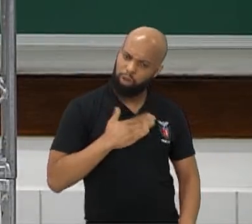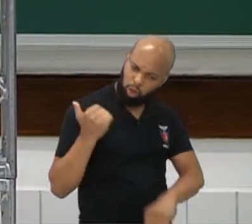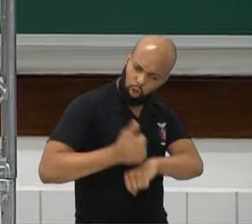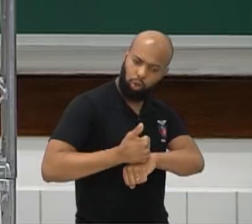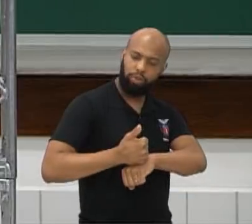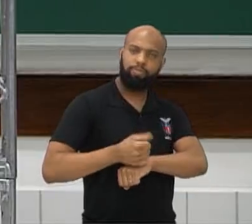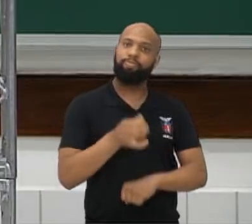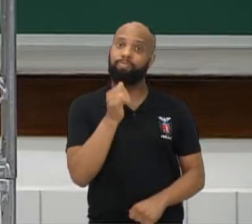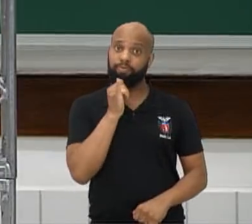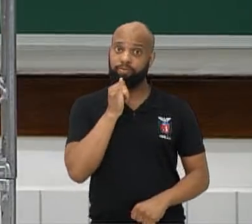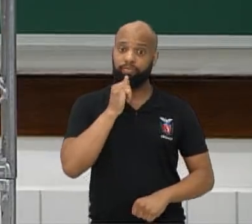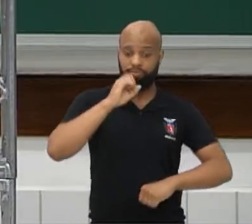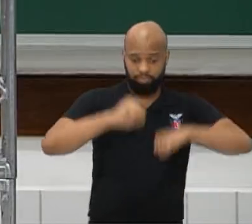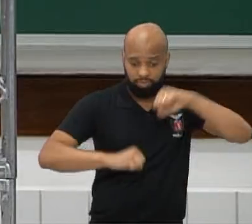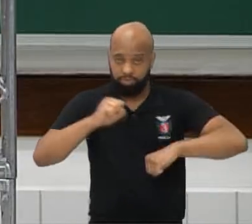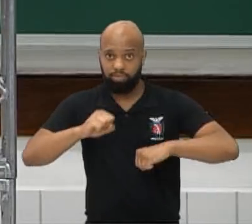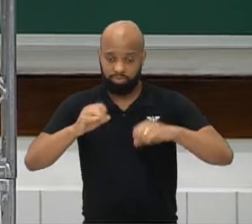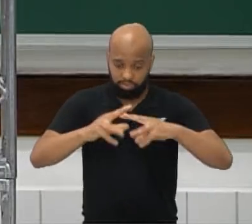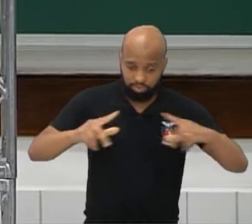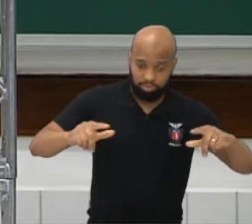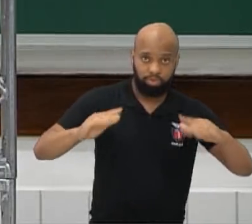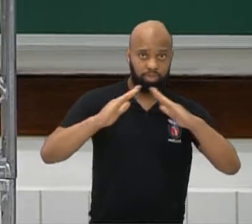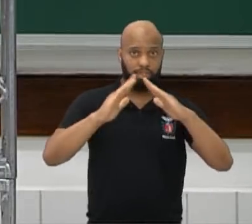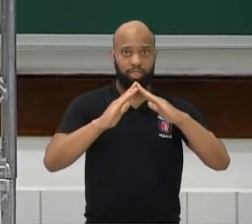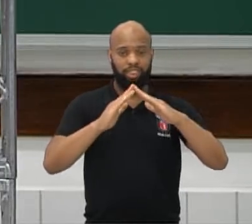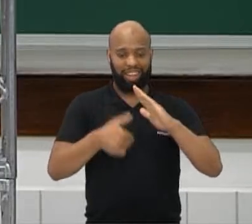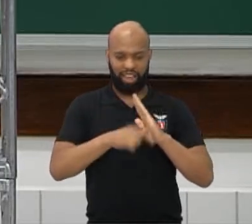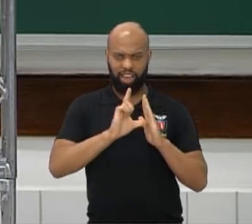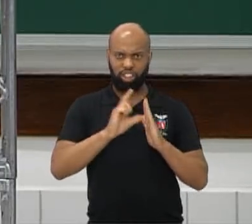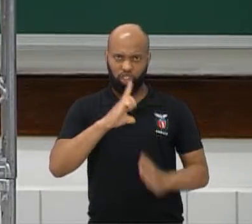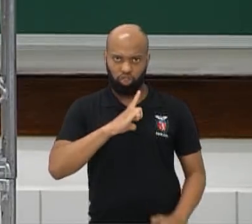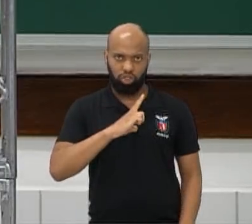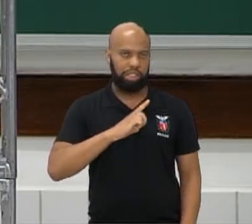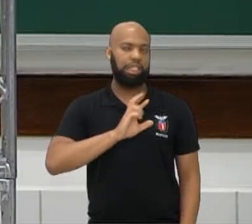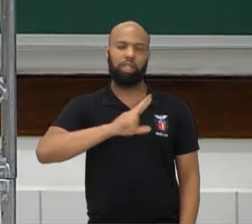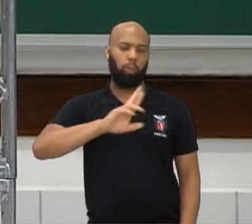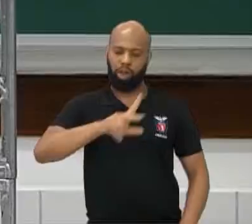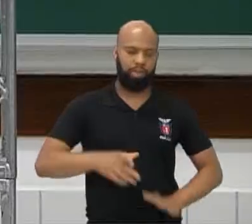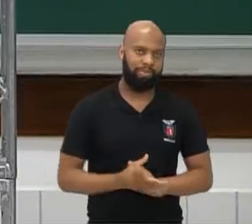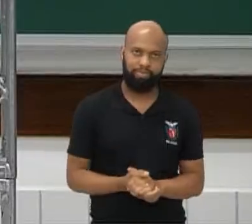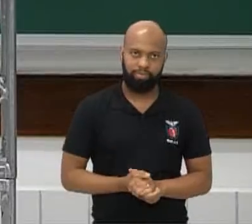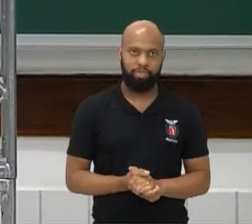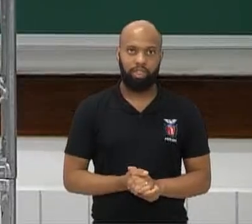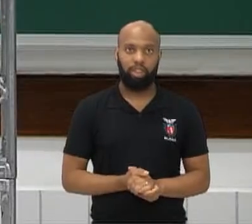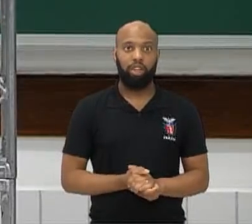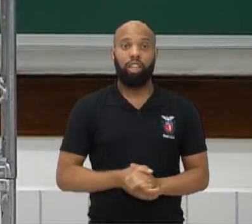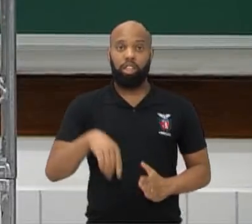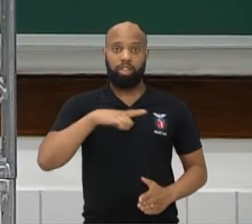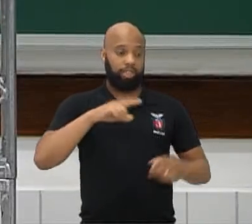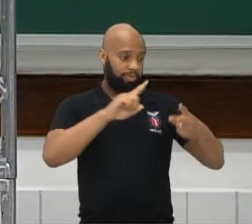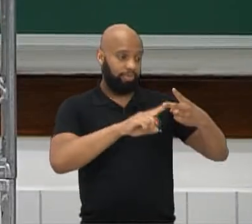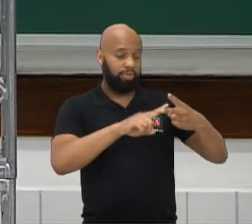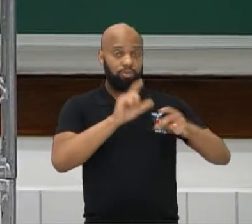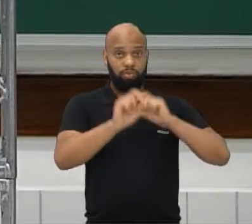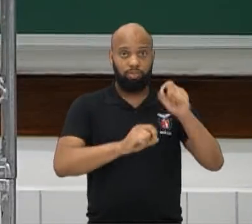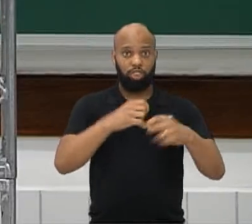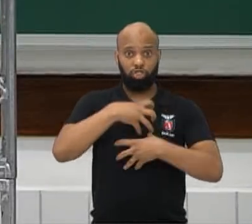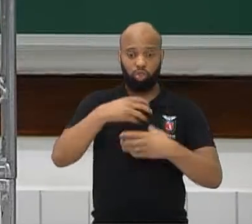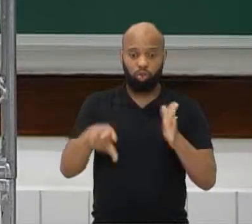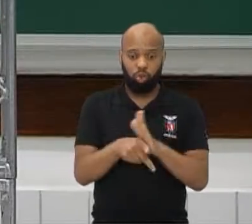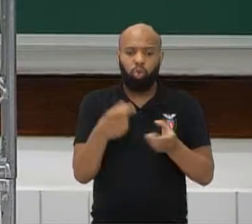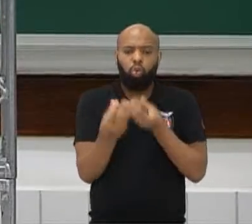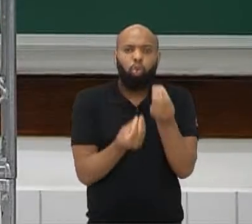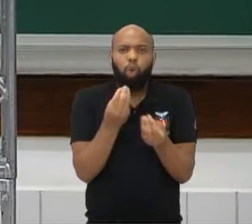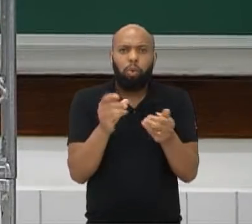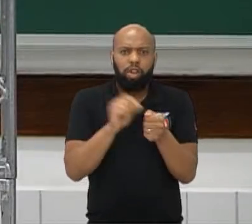ser de uma fábrica, de uma terra, de uma casa, coisa que não havia antes no feudalismo. A segunda ideia é a produção de mercadoria.